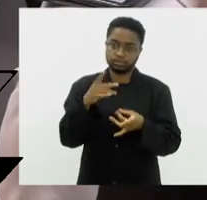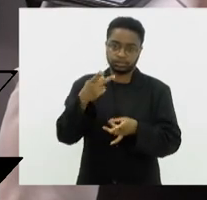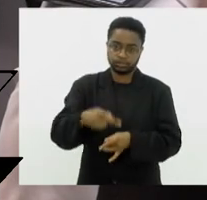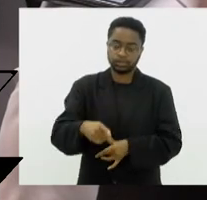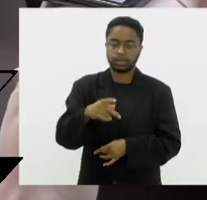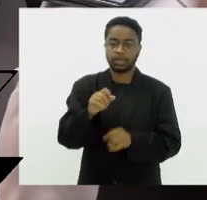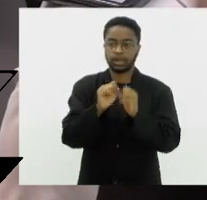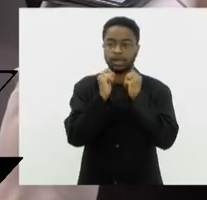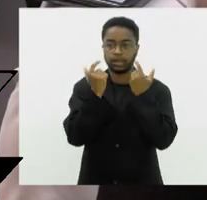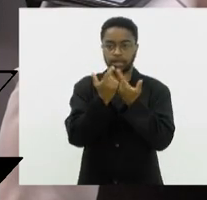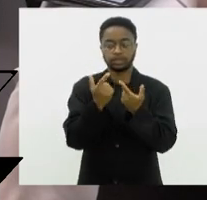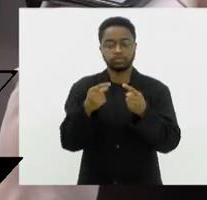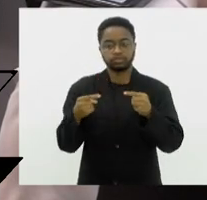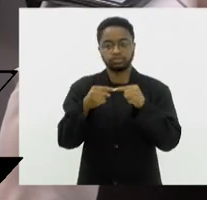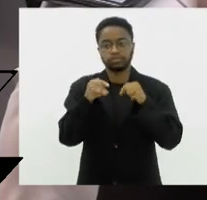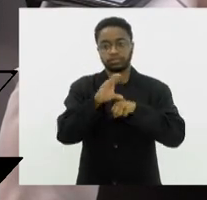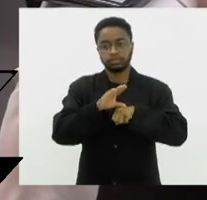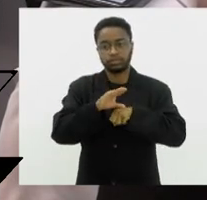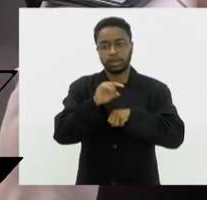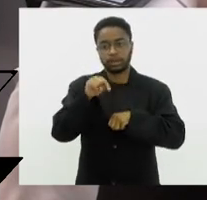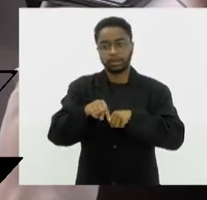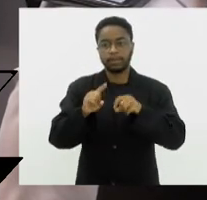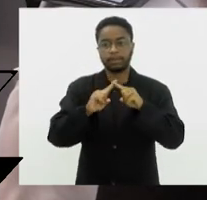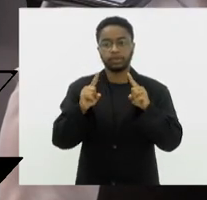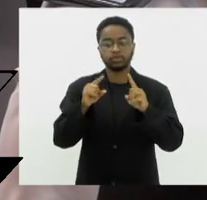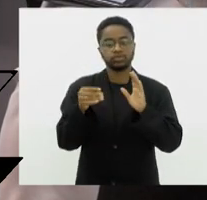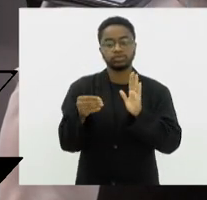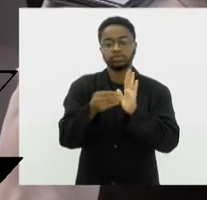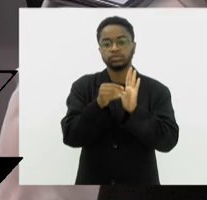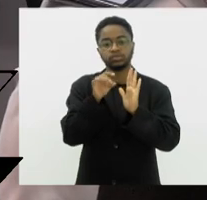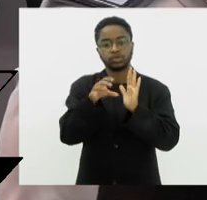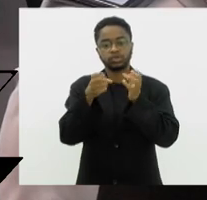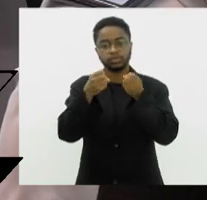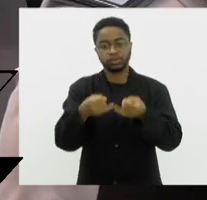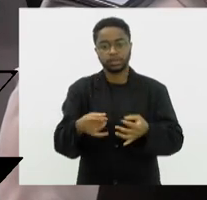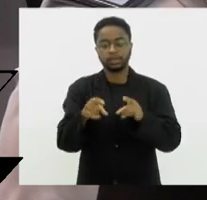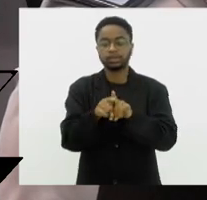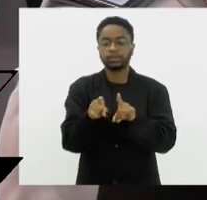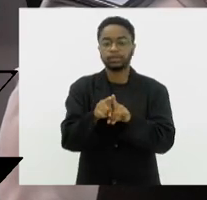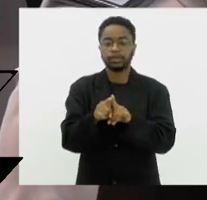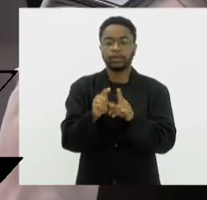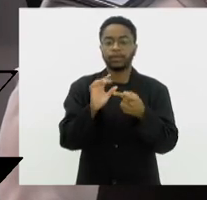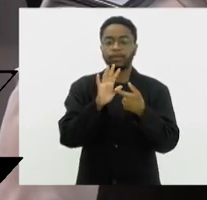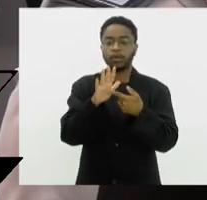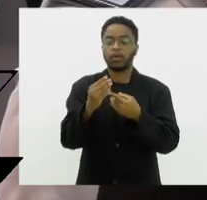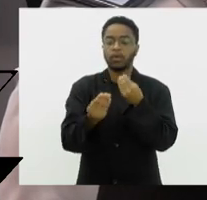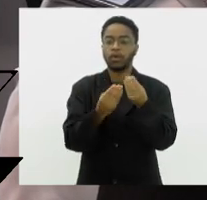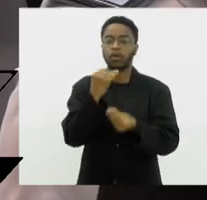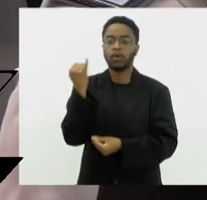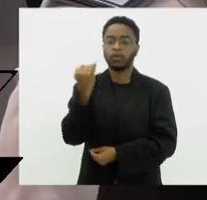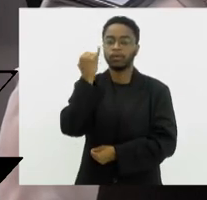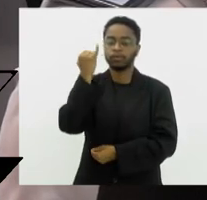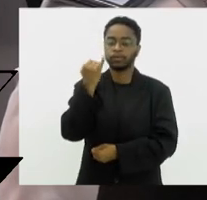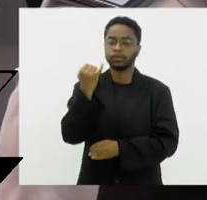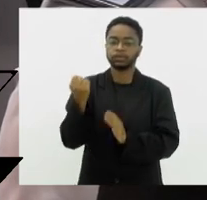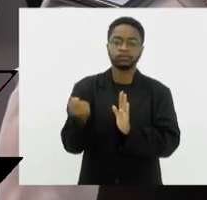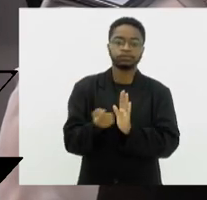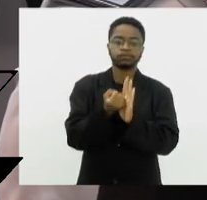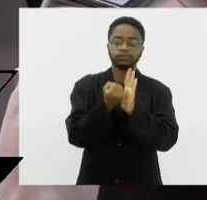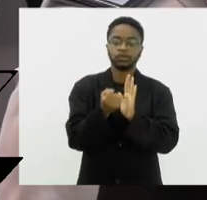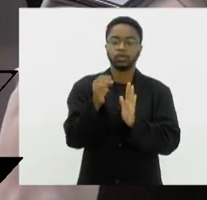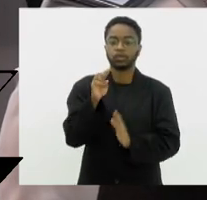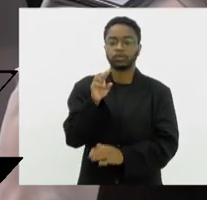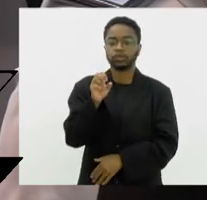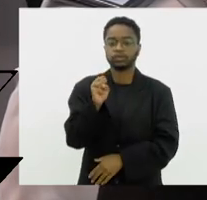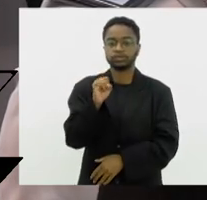constitucional aqui no nosso Estado. Então, acho que a gente só coloca isso. E também só destacar a importância do tombamento dessa usina. A